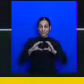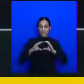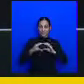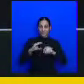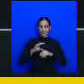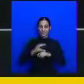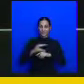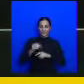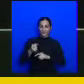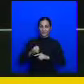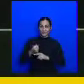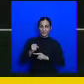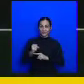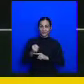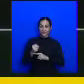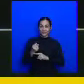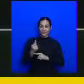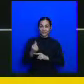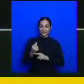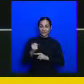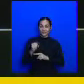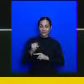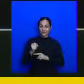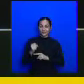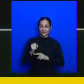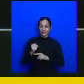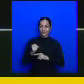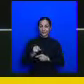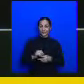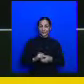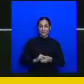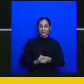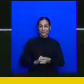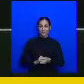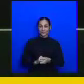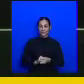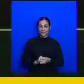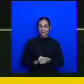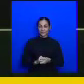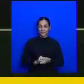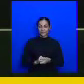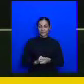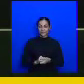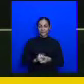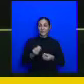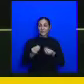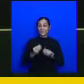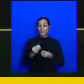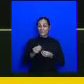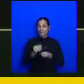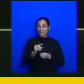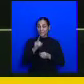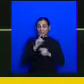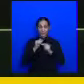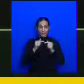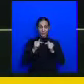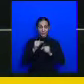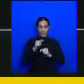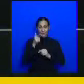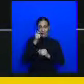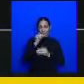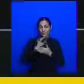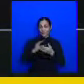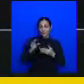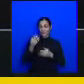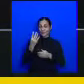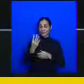Bola cinza, número 18. Cinza, 18. Como é que você está indo? No dia de sorte, você ganha